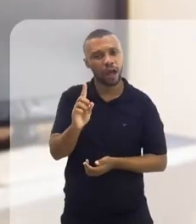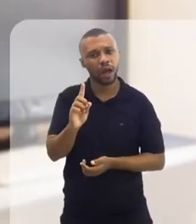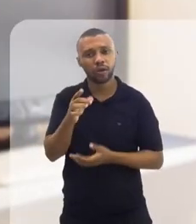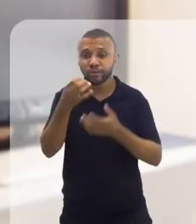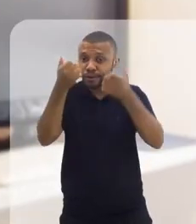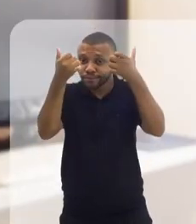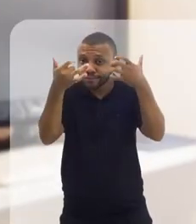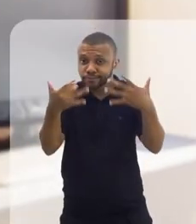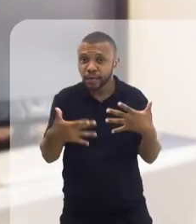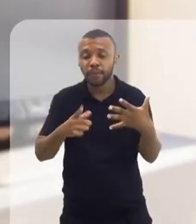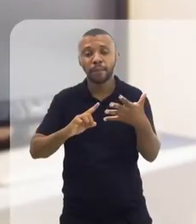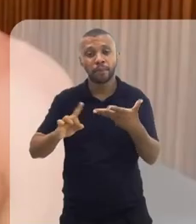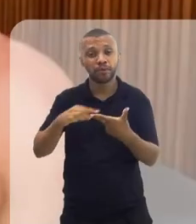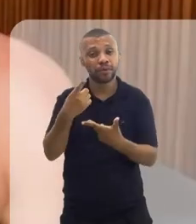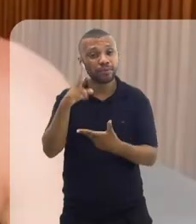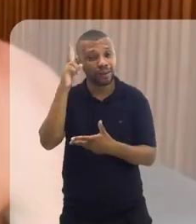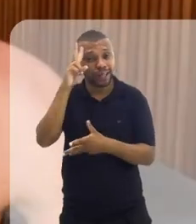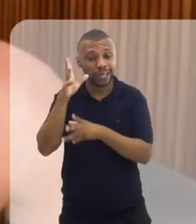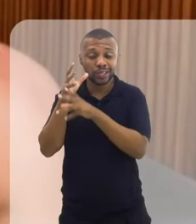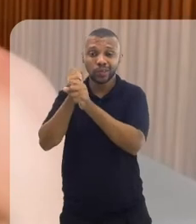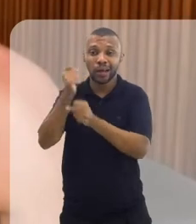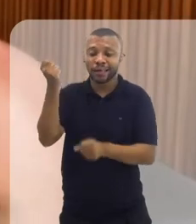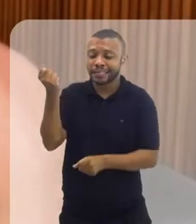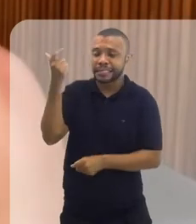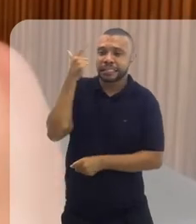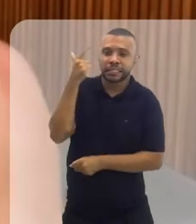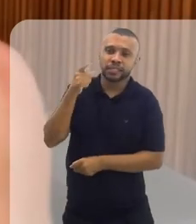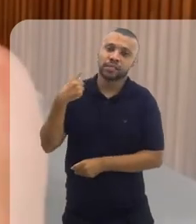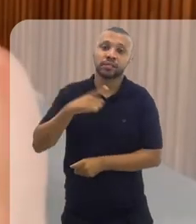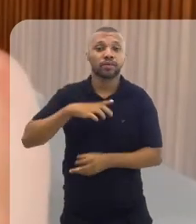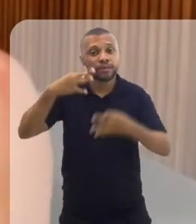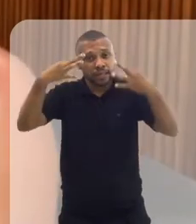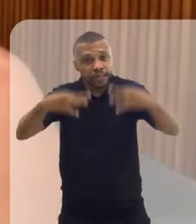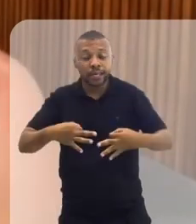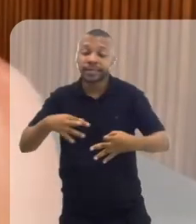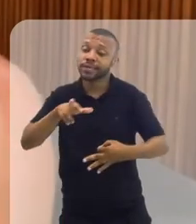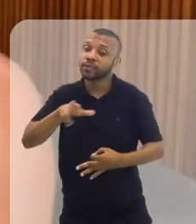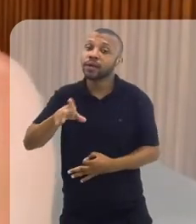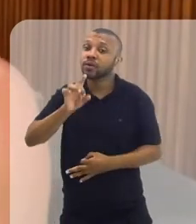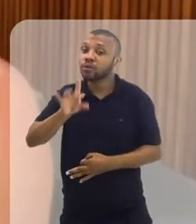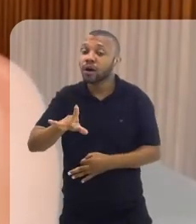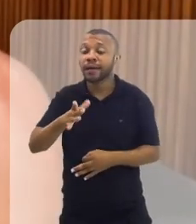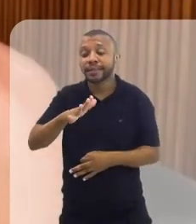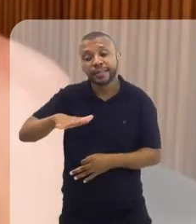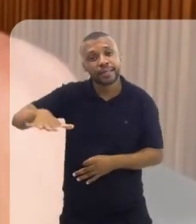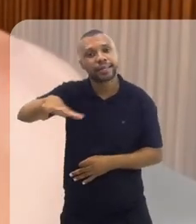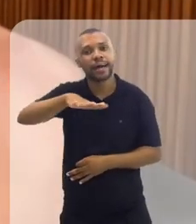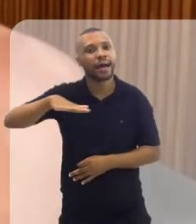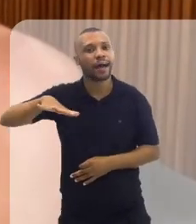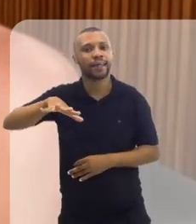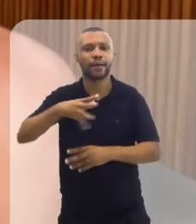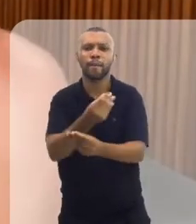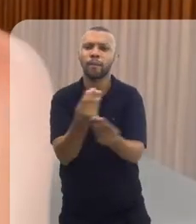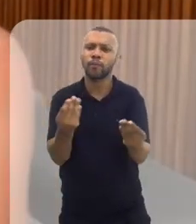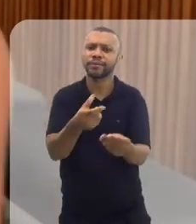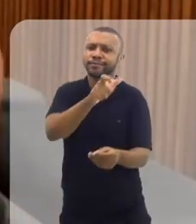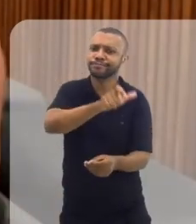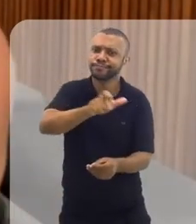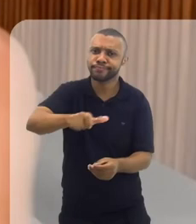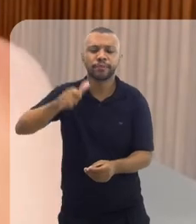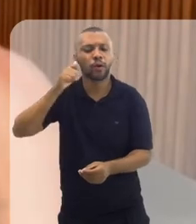estou me lamentando. Eu estou dizendo tudo isso porque, como nós estamos falando de histórias inspiradoras, eu tenho certeza que não só nesse